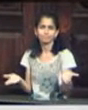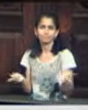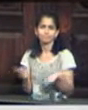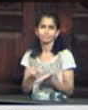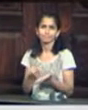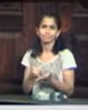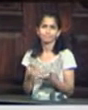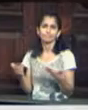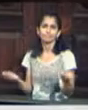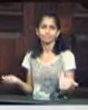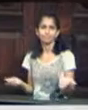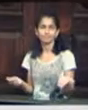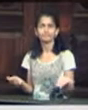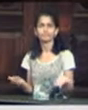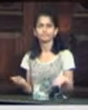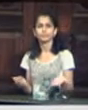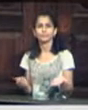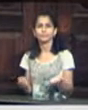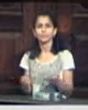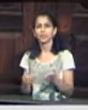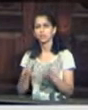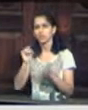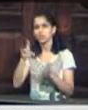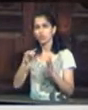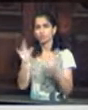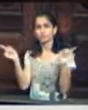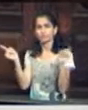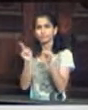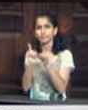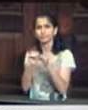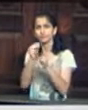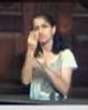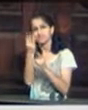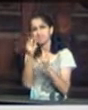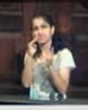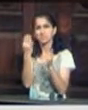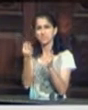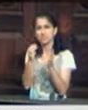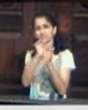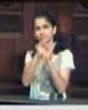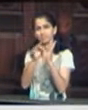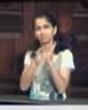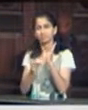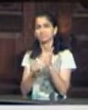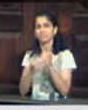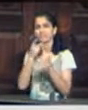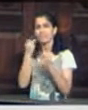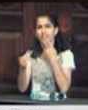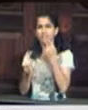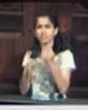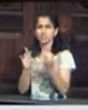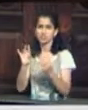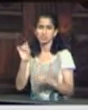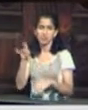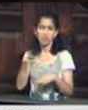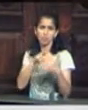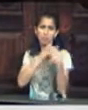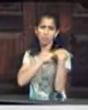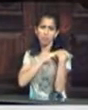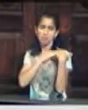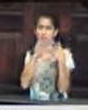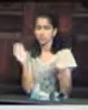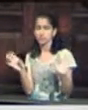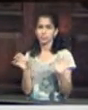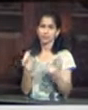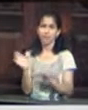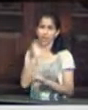uma fundamentação baseada em 3, 4 parágrafos, deputado Paulo Ramos, em que, em geral, o governo fala da responsabilidade, da